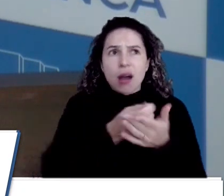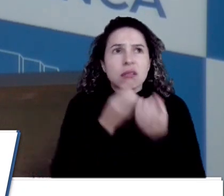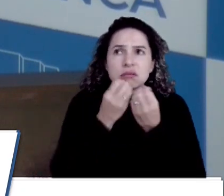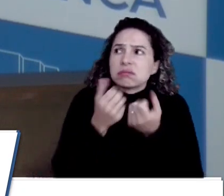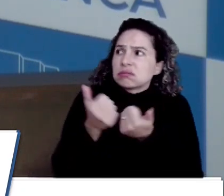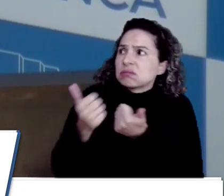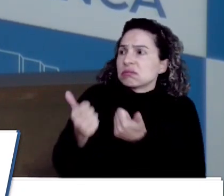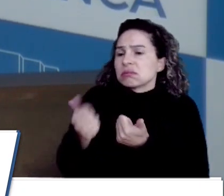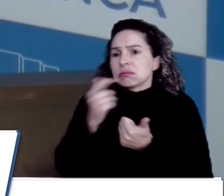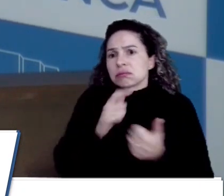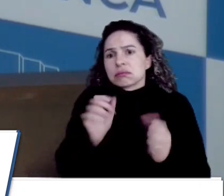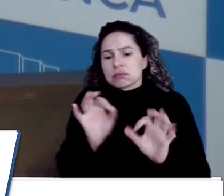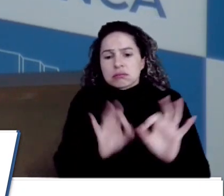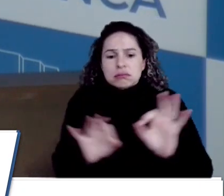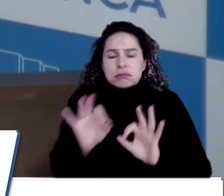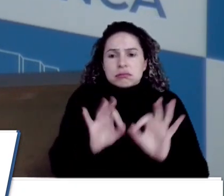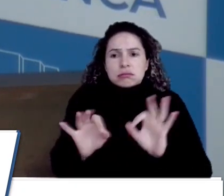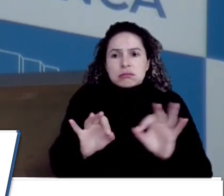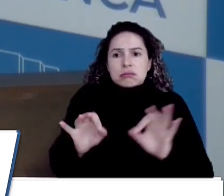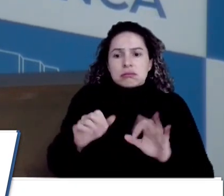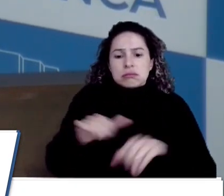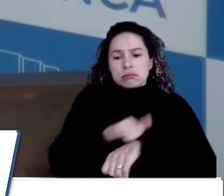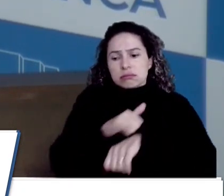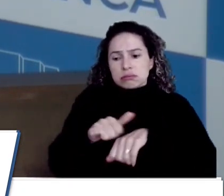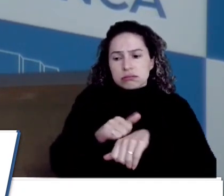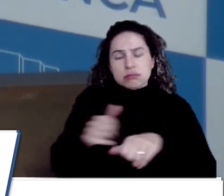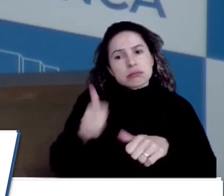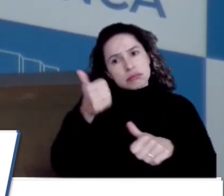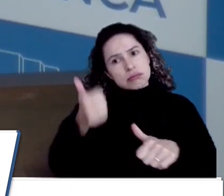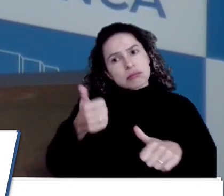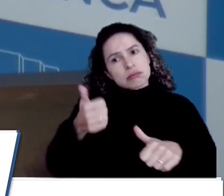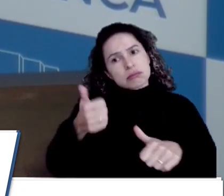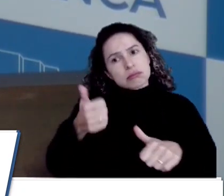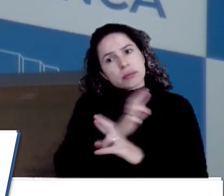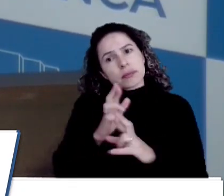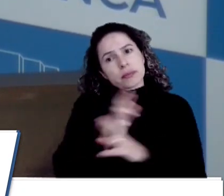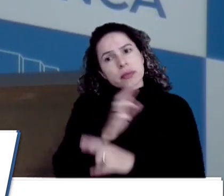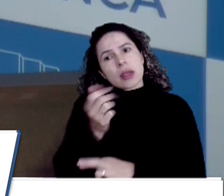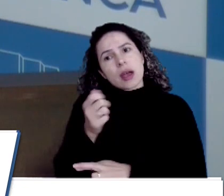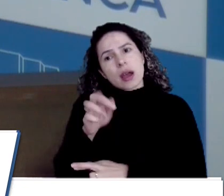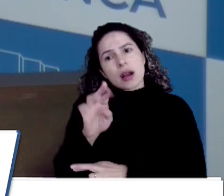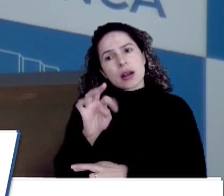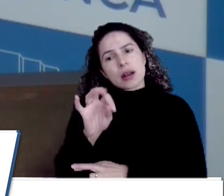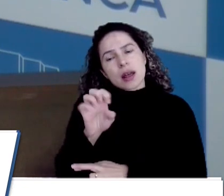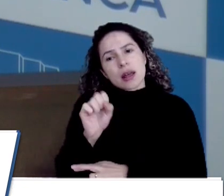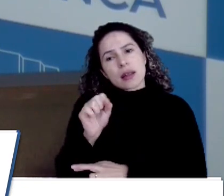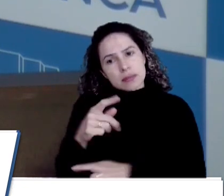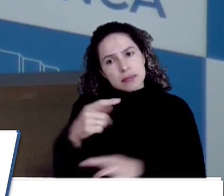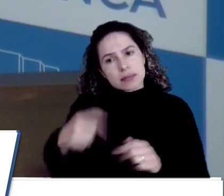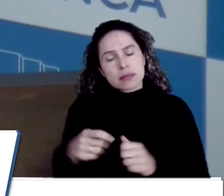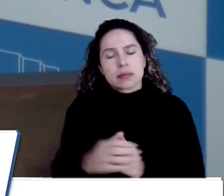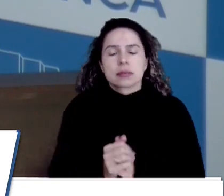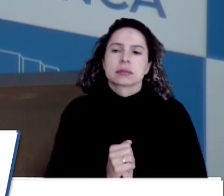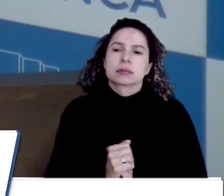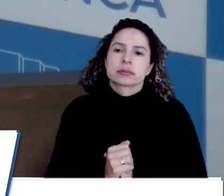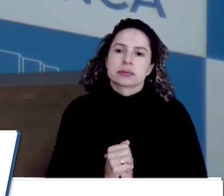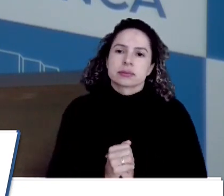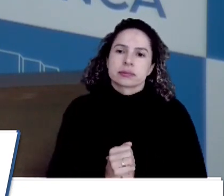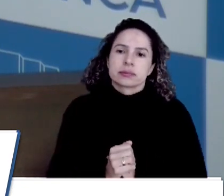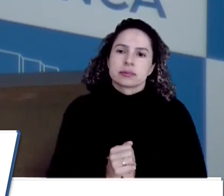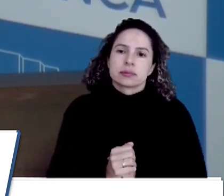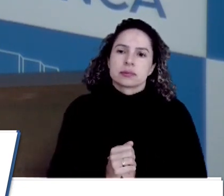fazendo esses melhoramentos que precisa de ser feito pela Artesp na cidade de Franca. É,